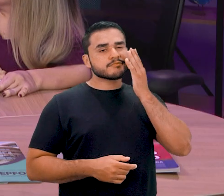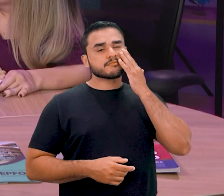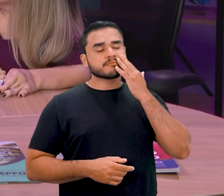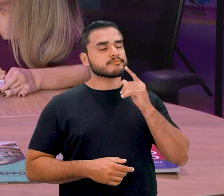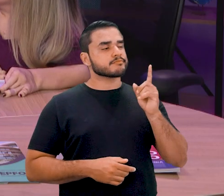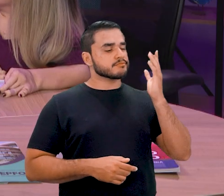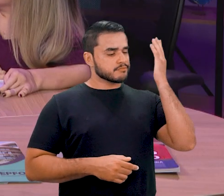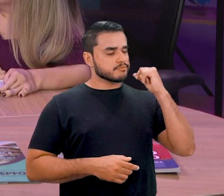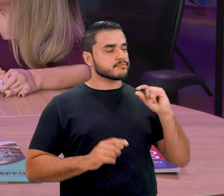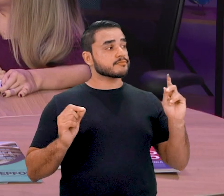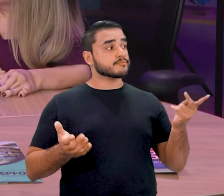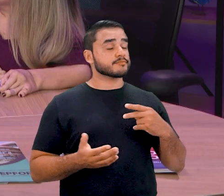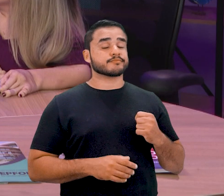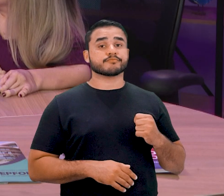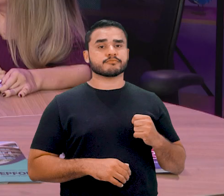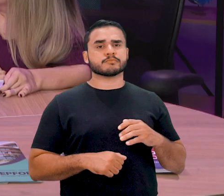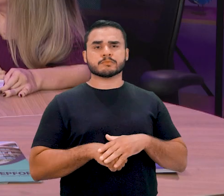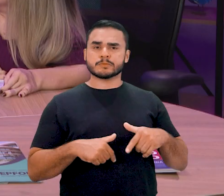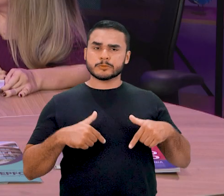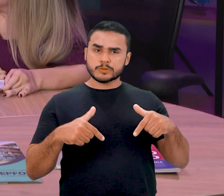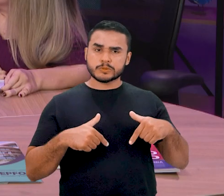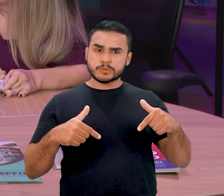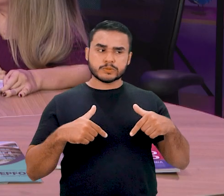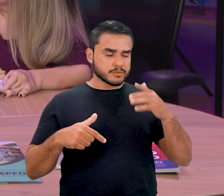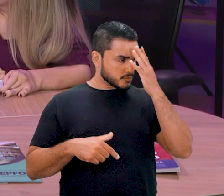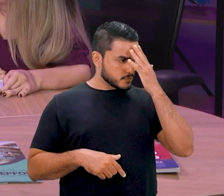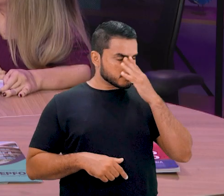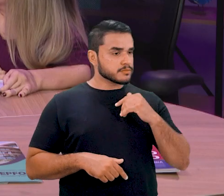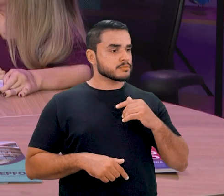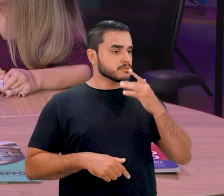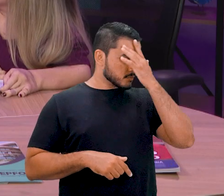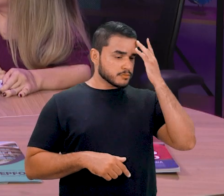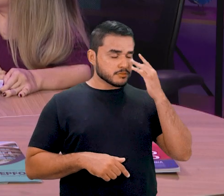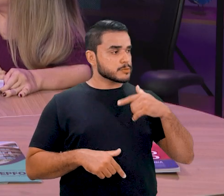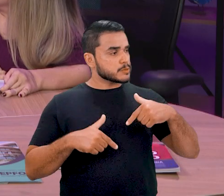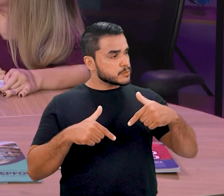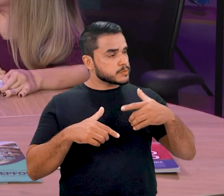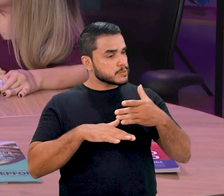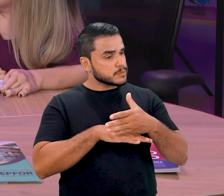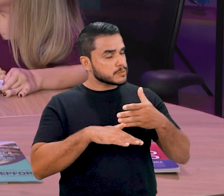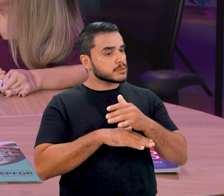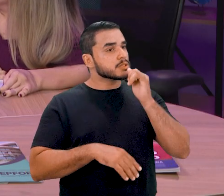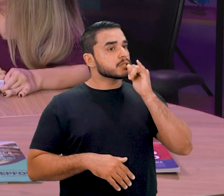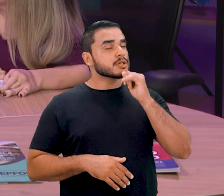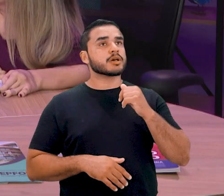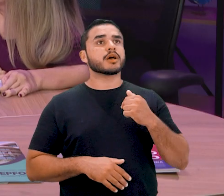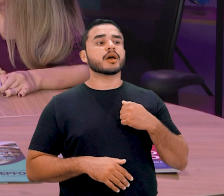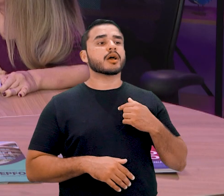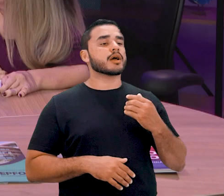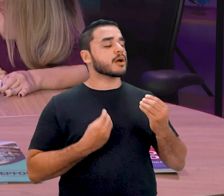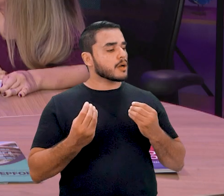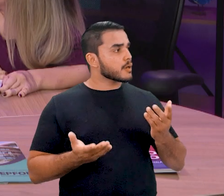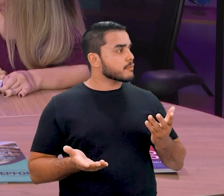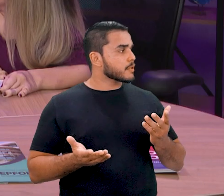sociedade civil, ela tá mais engajada, as pessoas estão aparecendo mais, né? Muita gente diz, eu nunca vi tanta gente